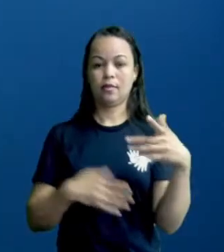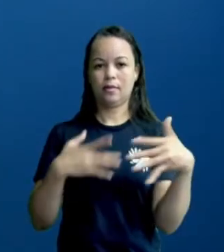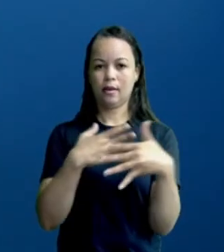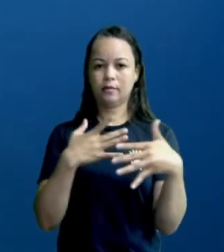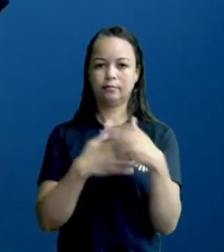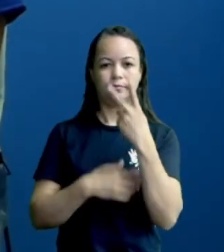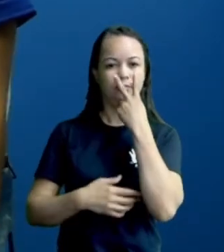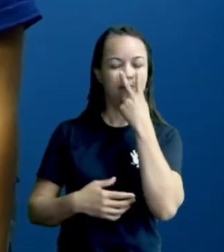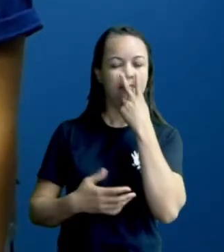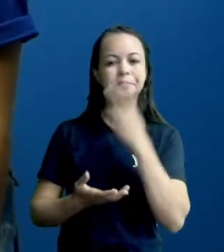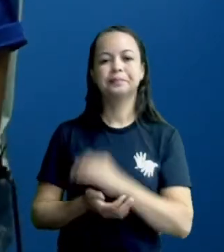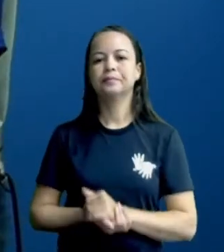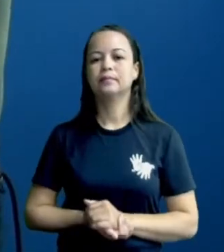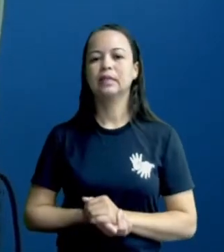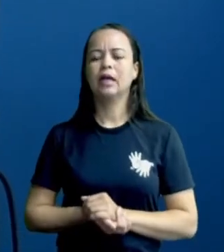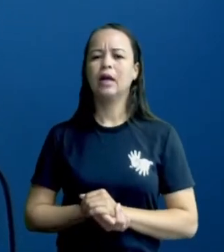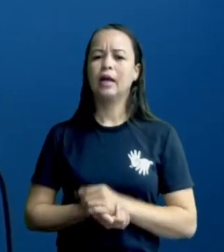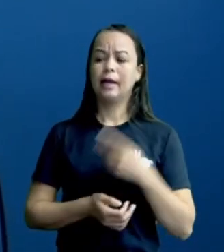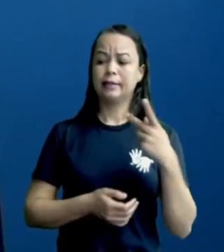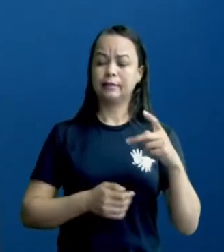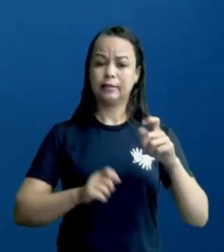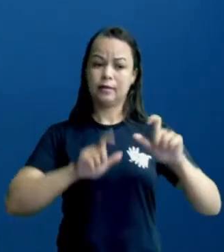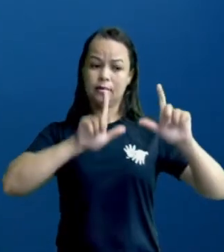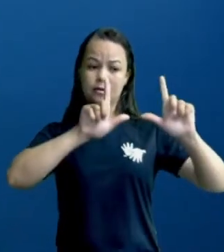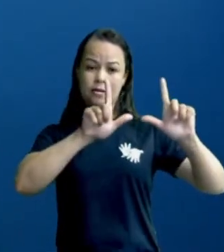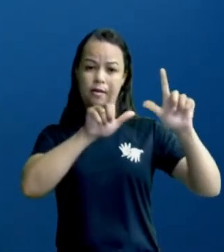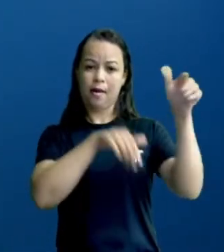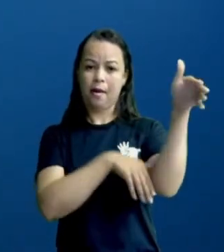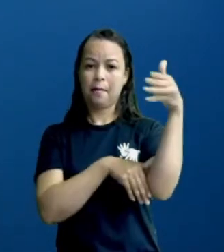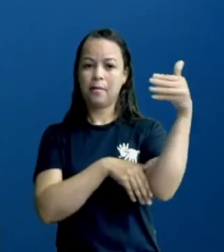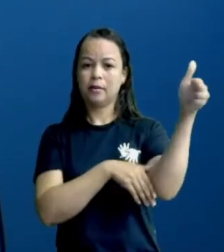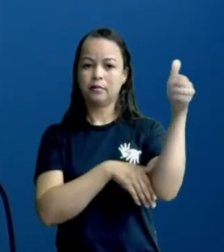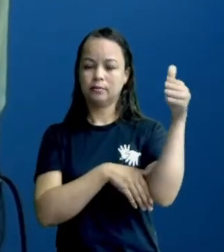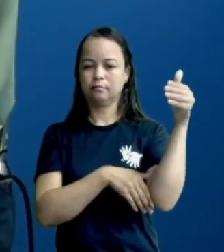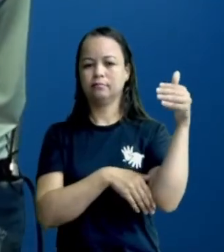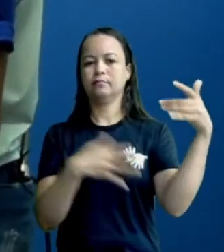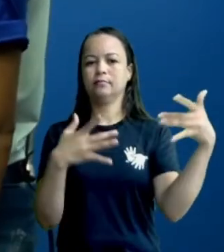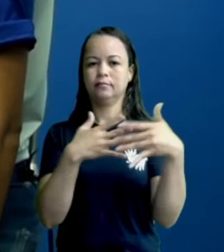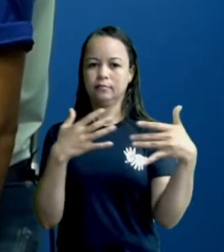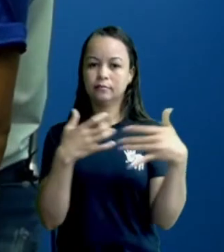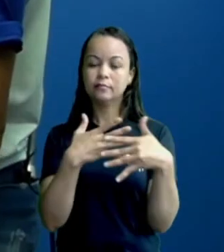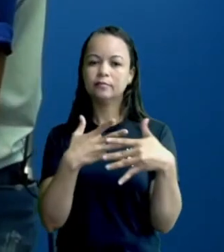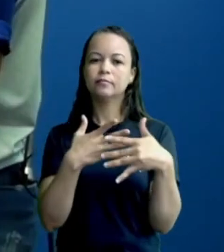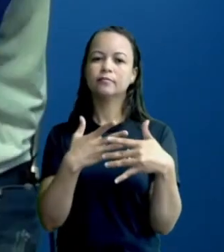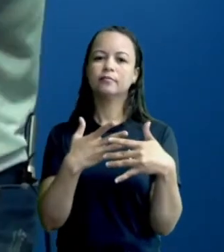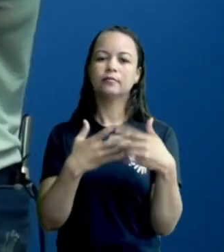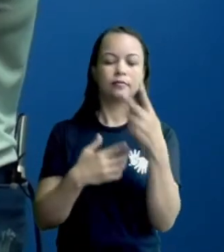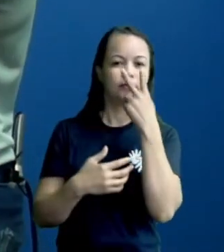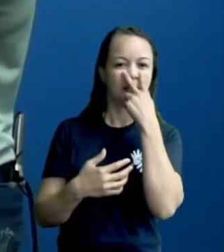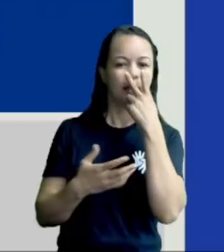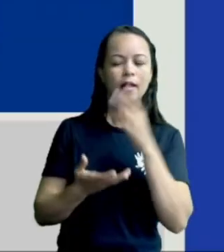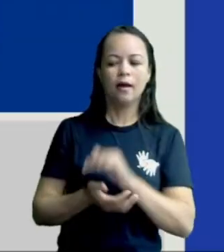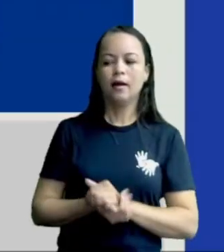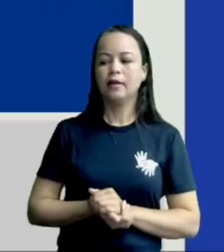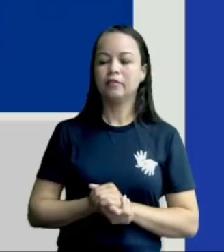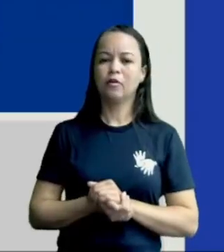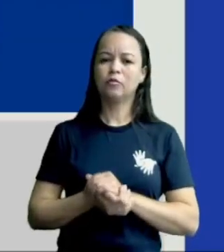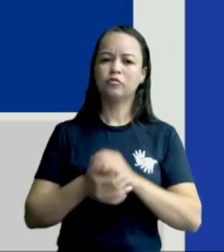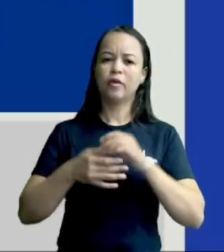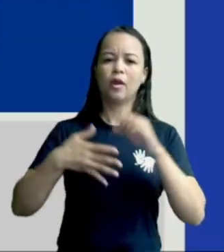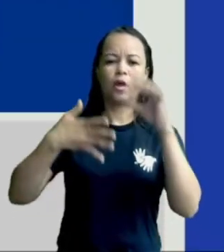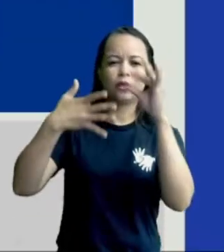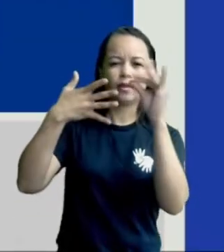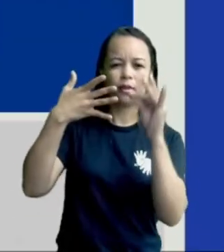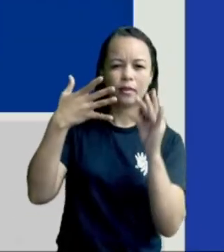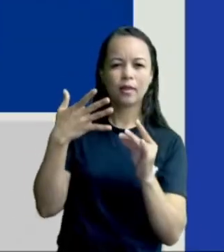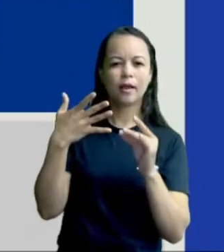nossa bandeira, da cidade de Vitória de Santo Antão, ok? E vamos ver quais são alguns detalhes dela.